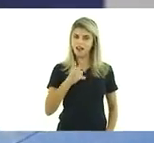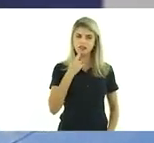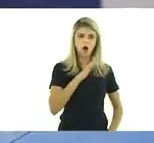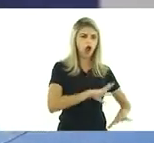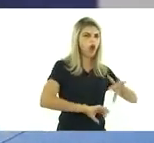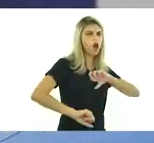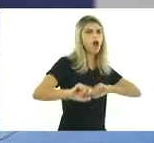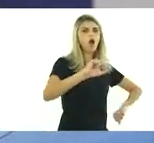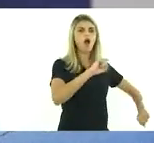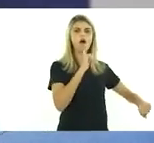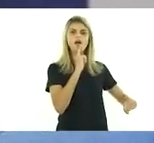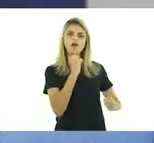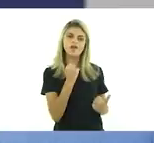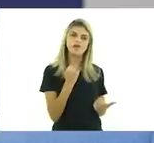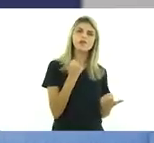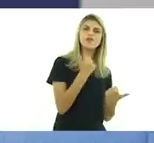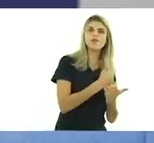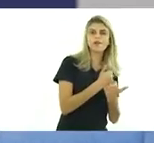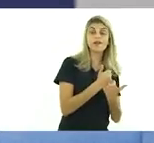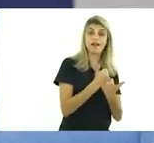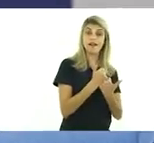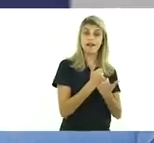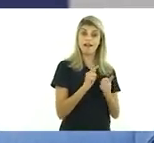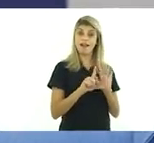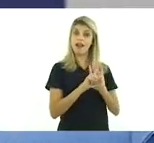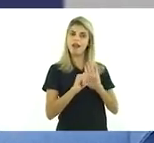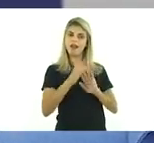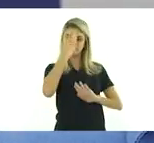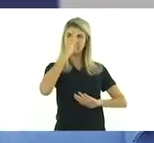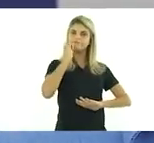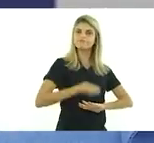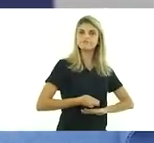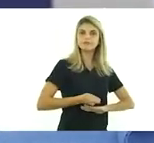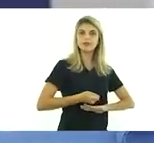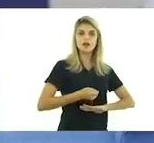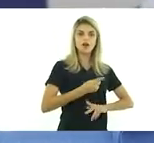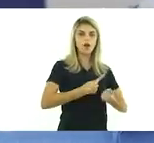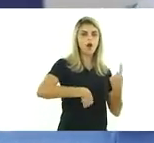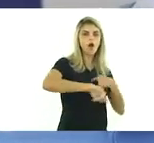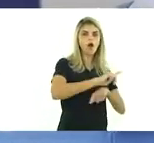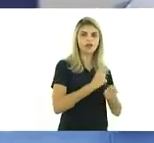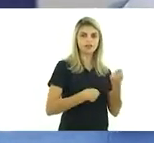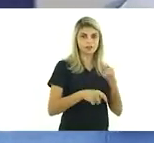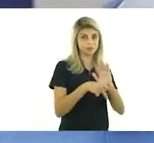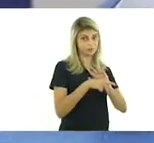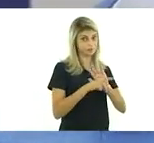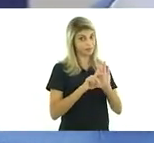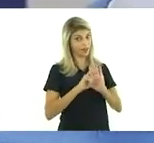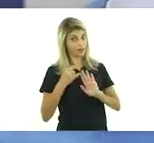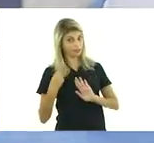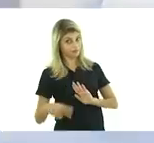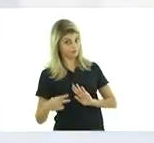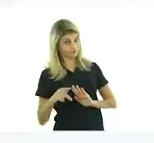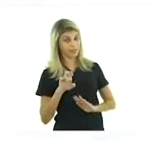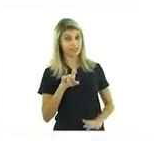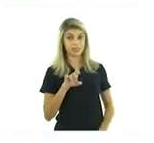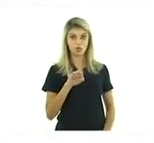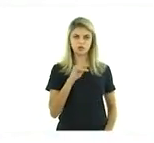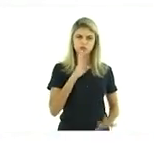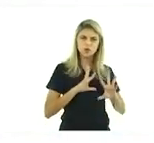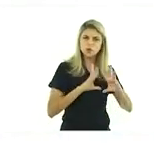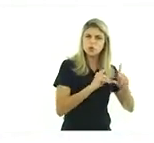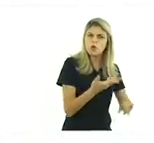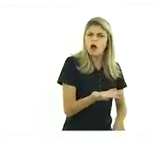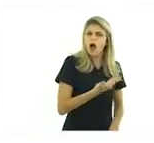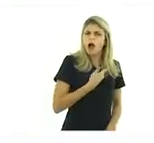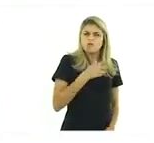que dava sustentação legislativa às decisões criminosas do Executivo. Todos são